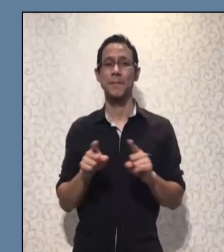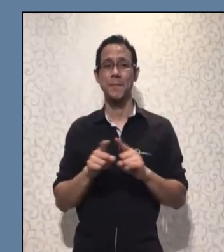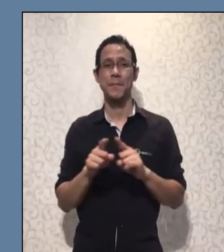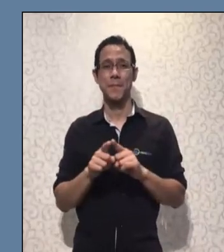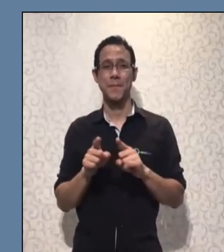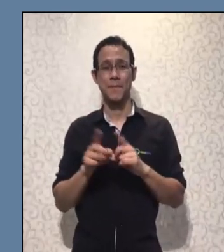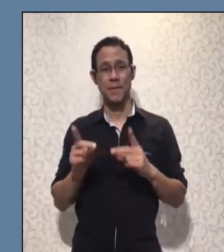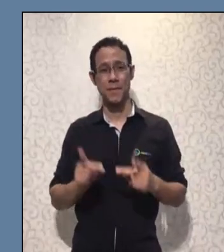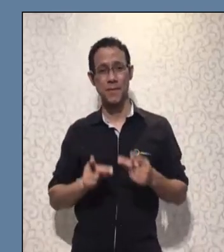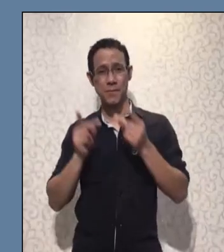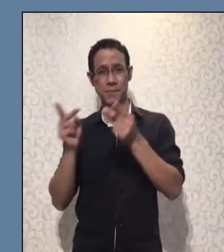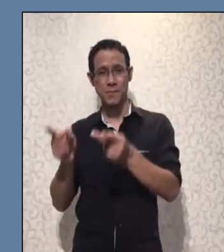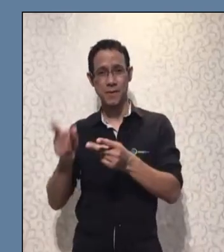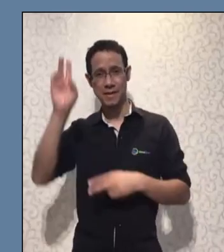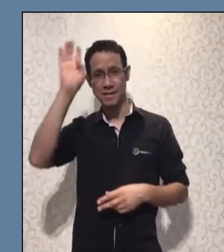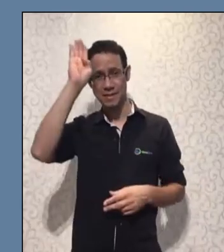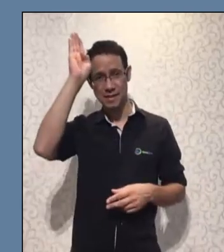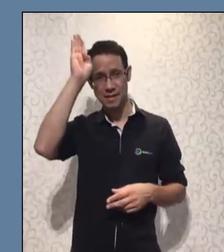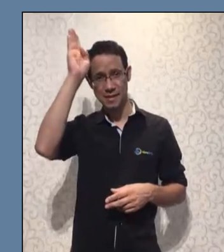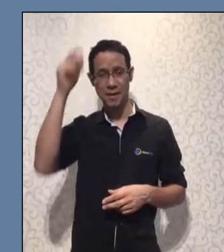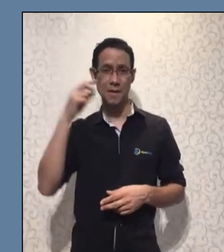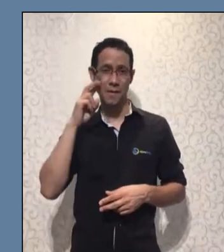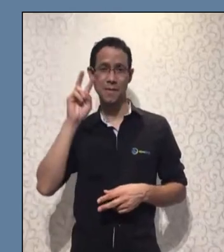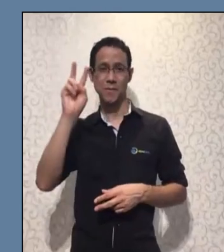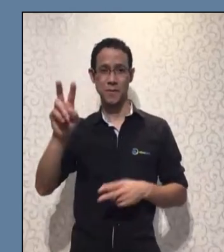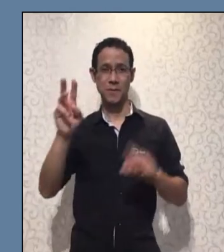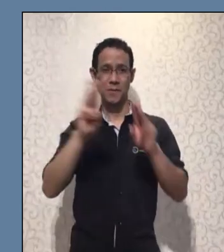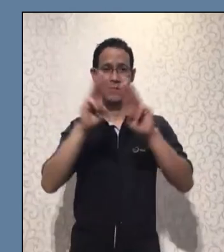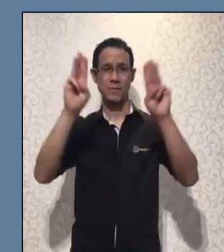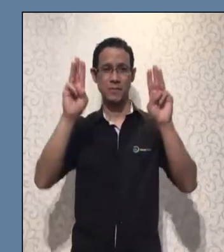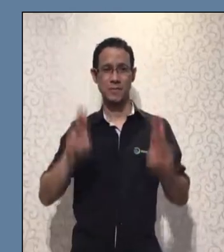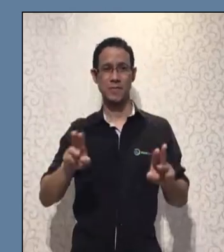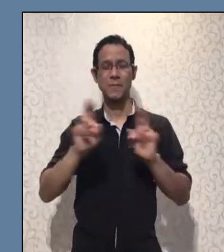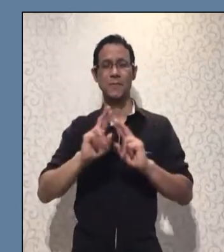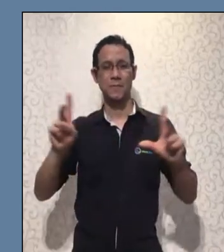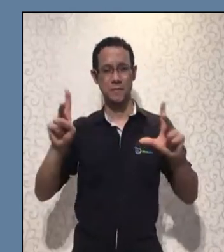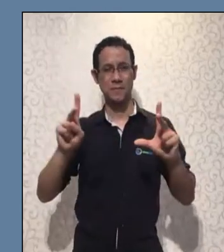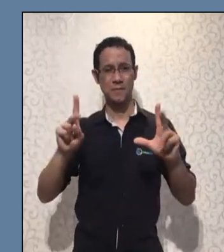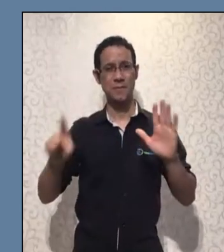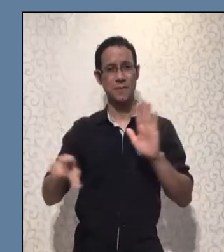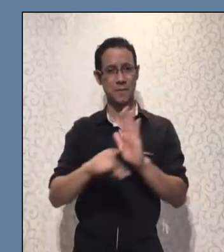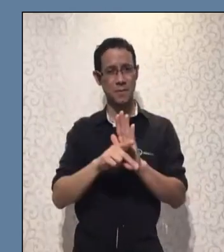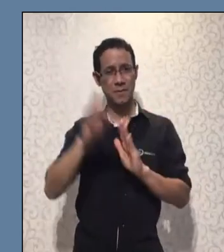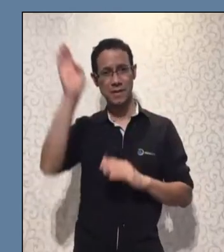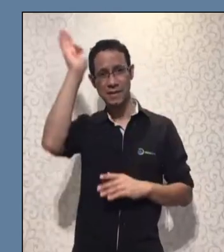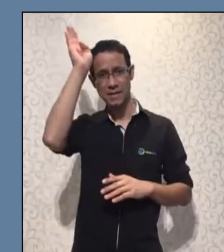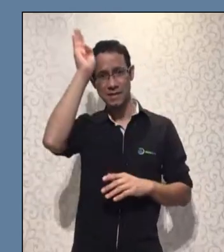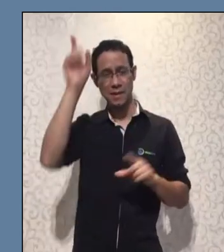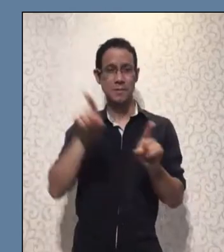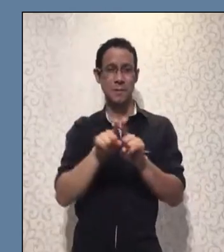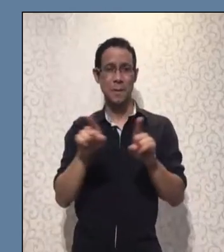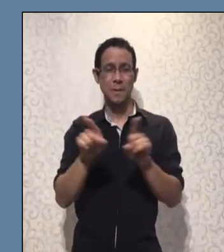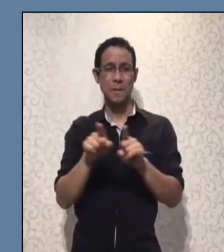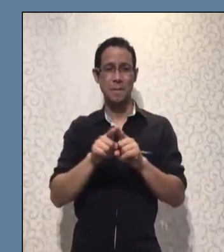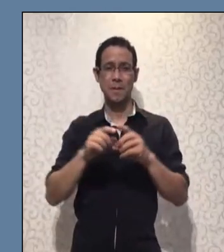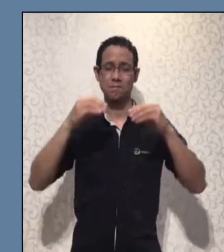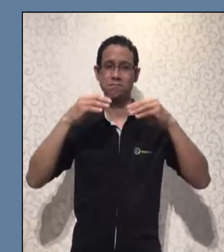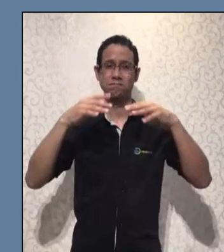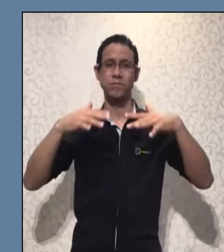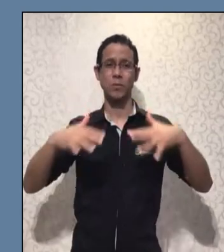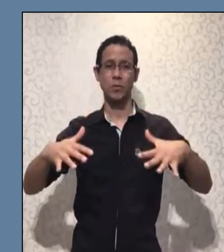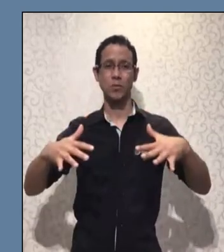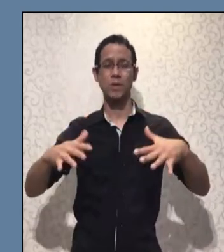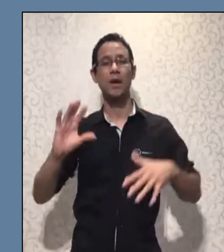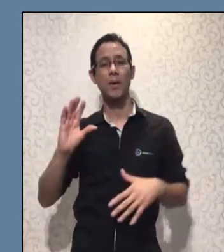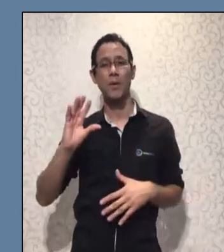Sesc que passa a olhar o museu de uma maneira diferente e o próprio Sesc como uma caixa de reverberação do que acontece nesse